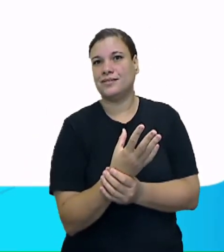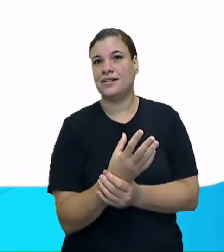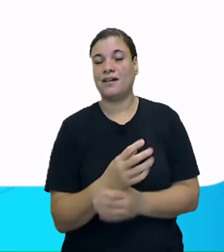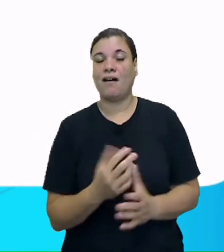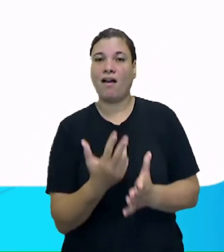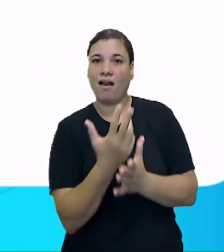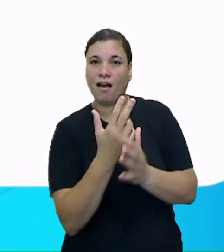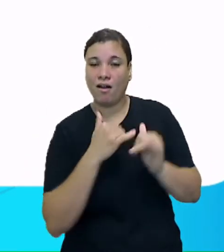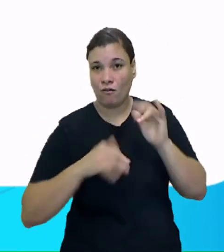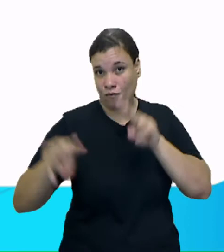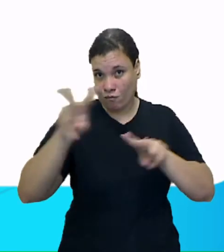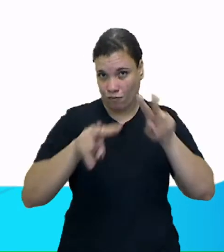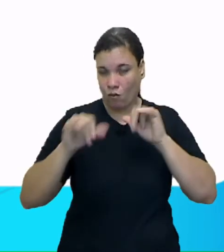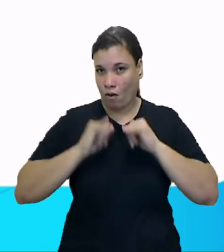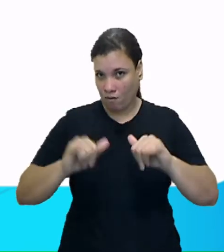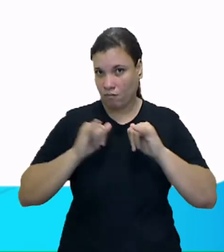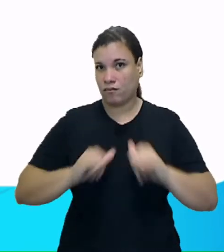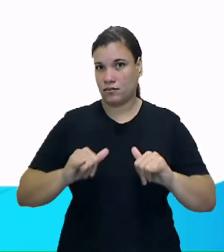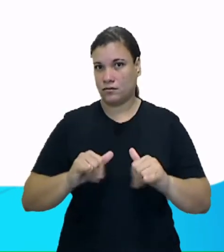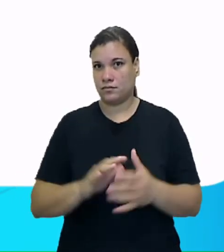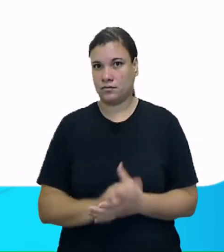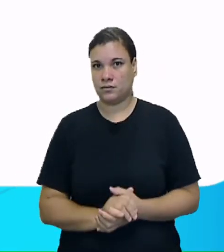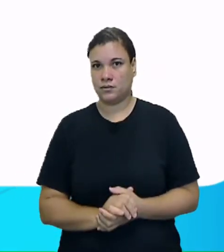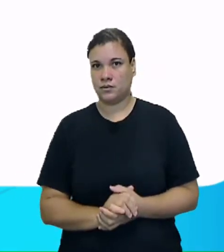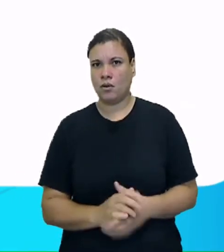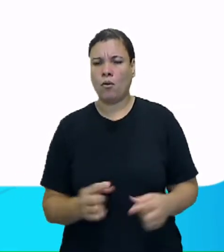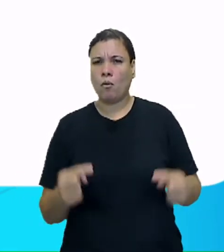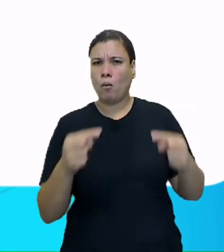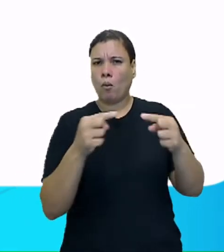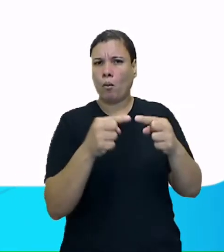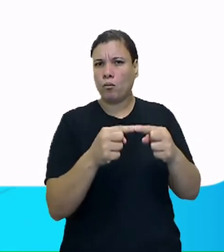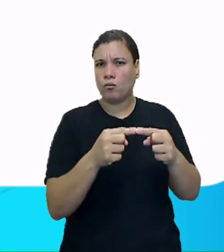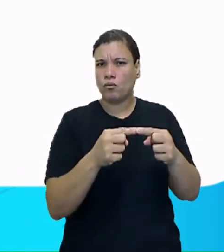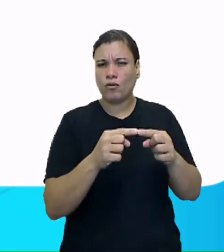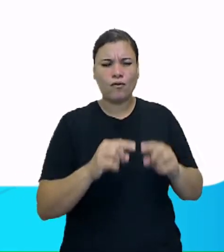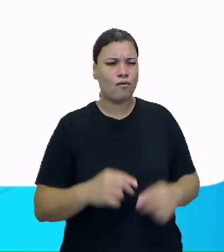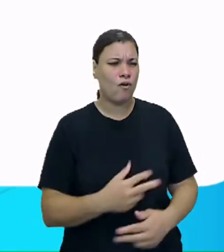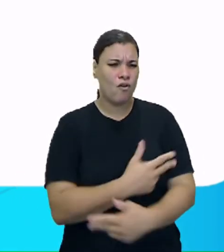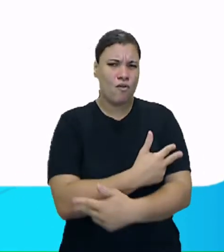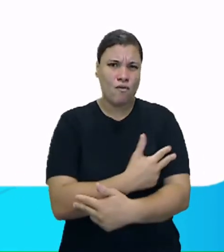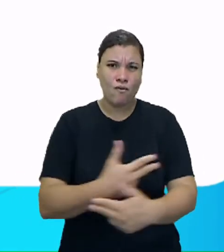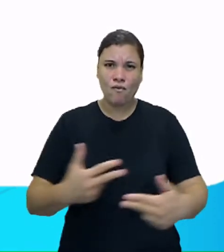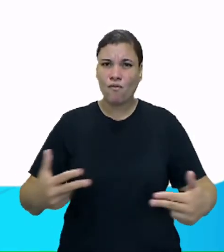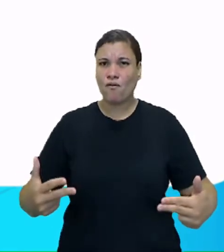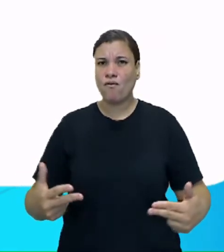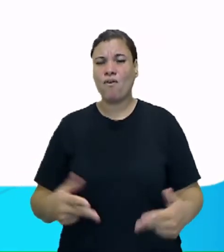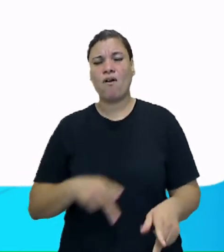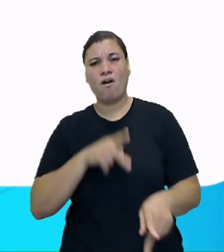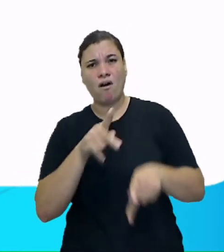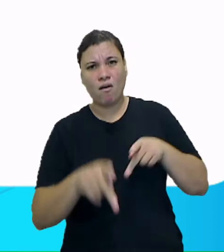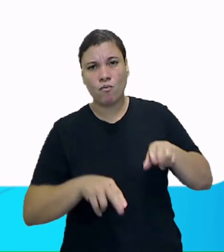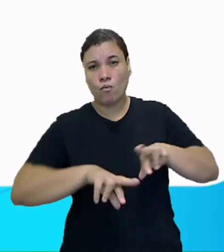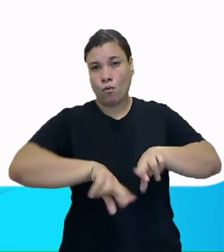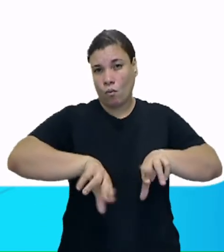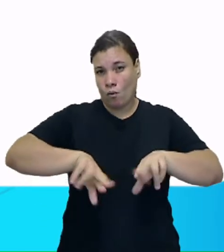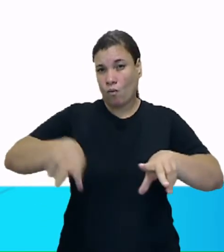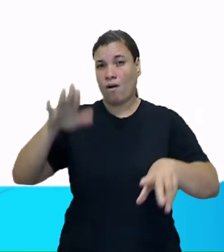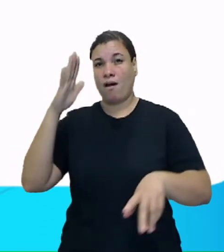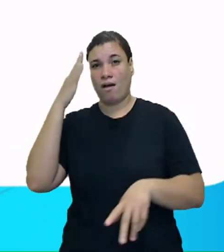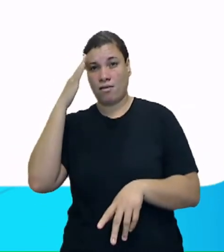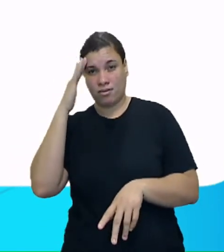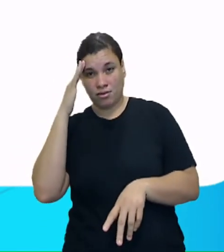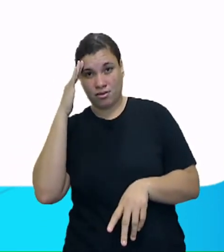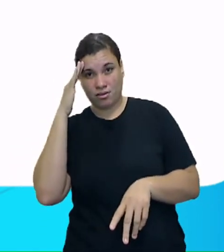para todos os tipos de usuários. As representações gráficas como ferramentas para explicar